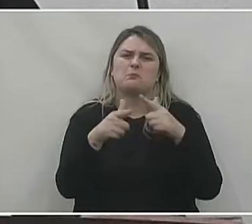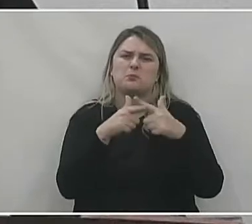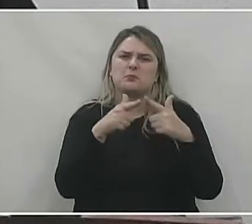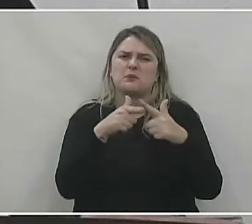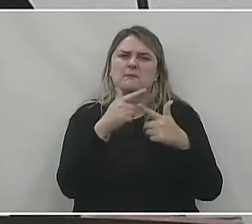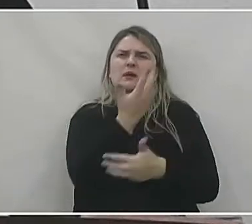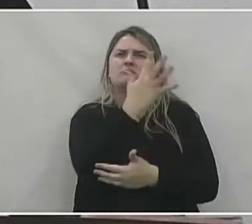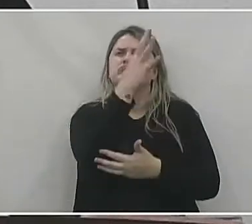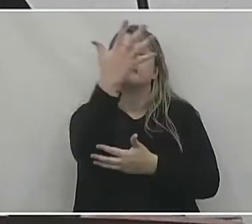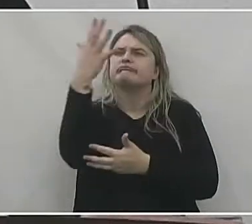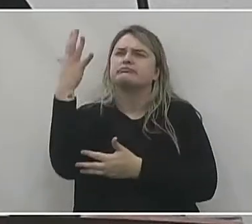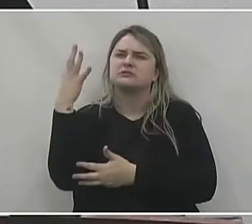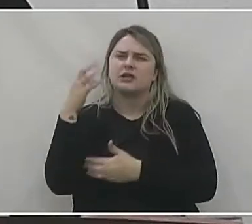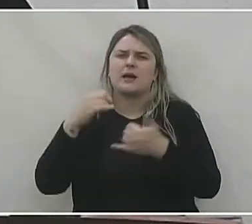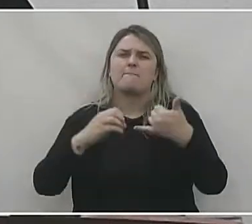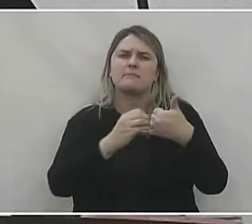ambiental.